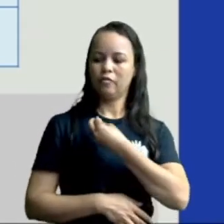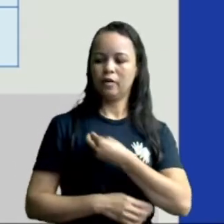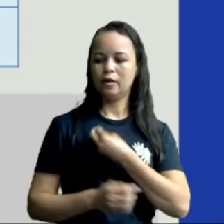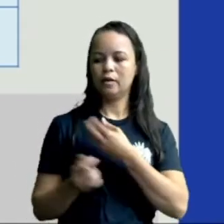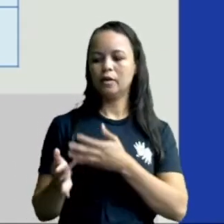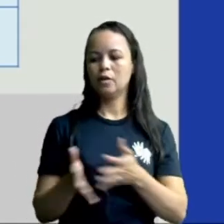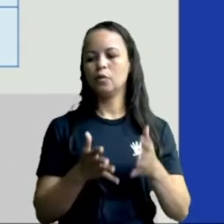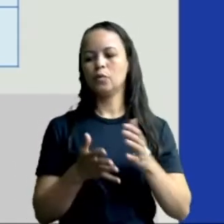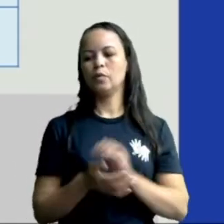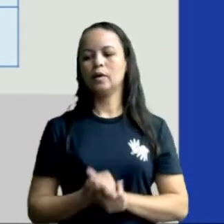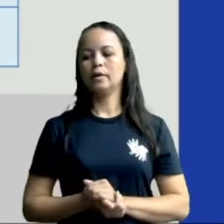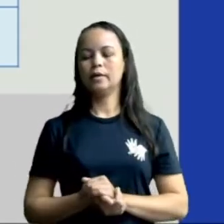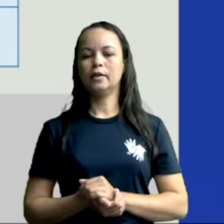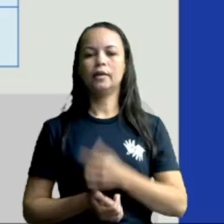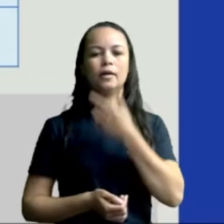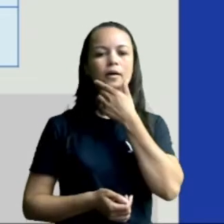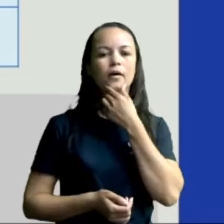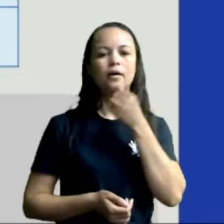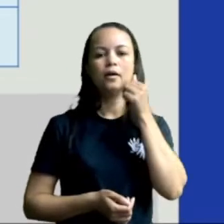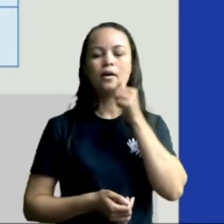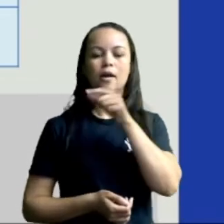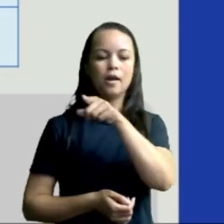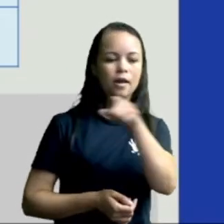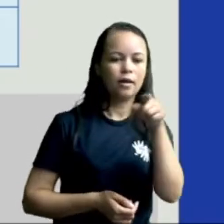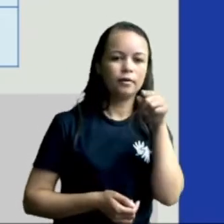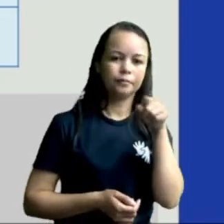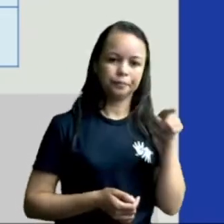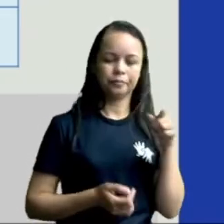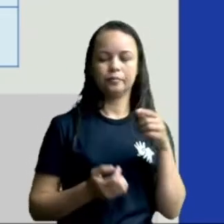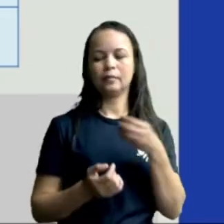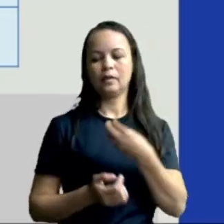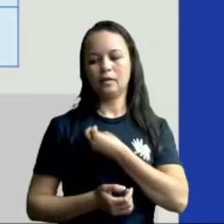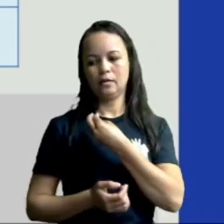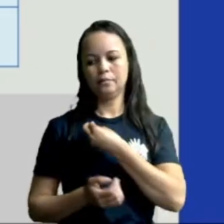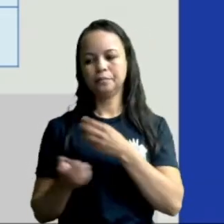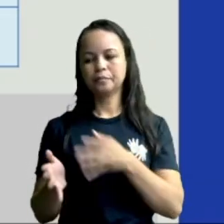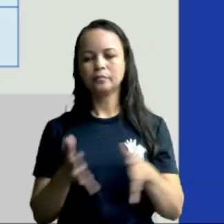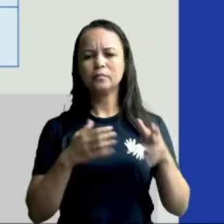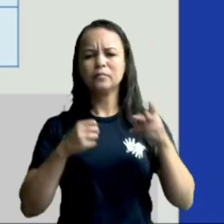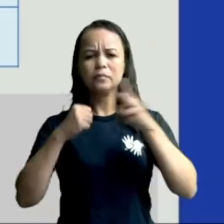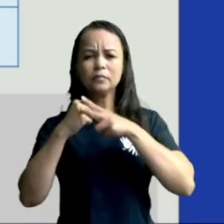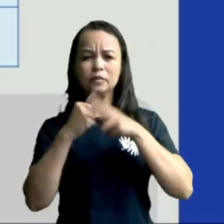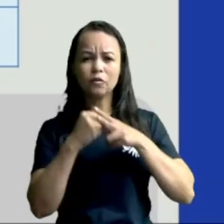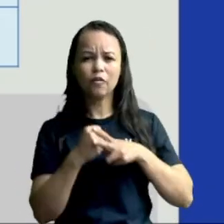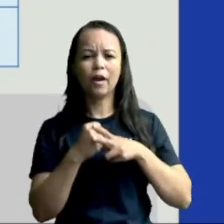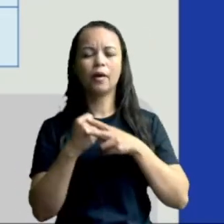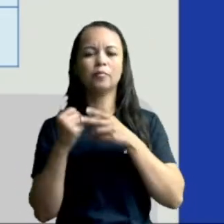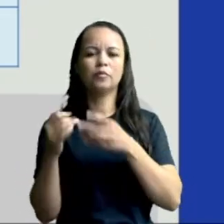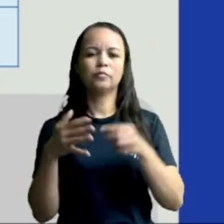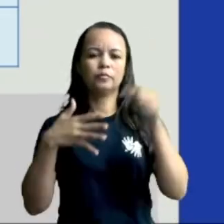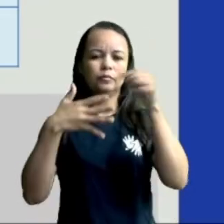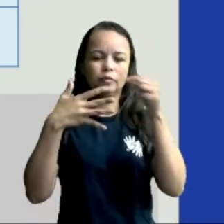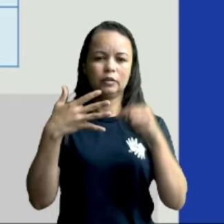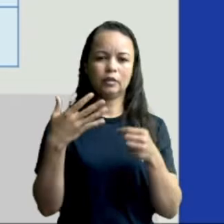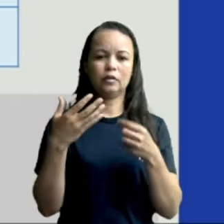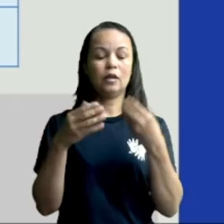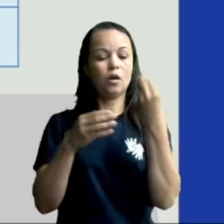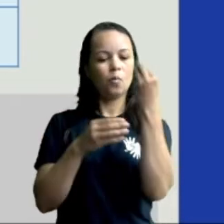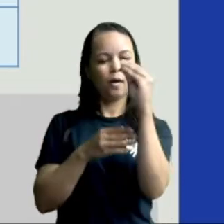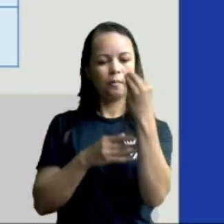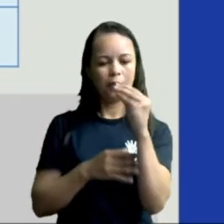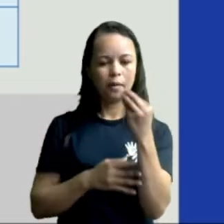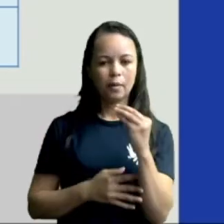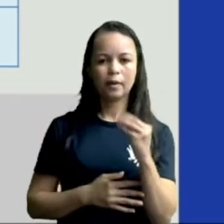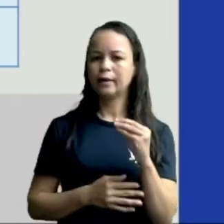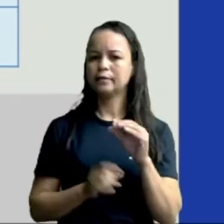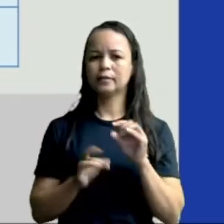acrescenta, ela é igual para qualquer verbo, certo? E aí, você só precisa acrescentar ela,